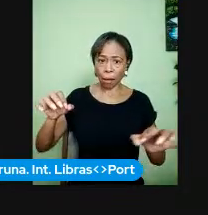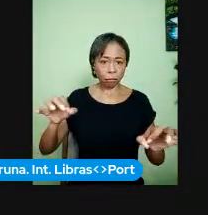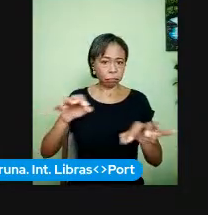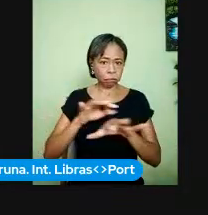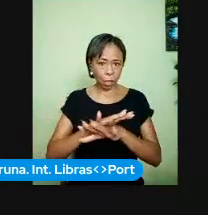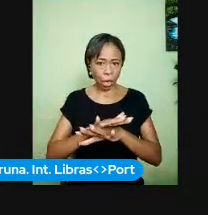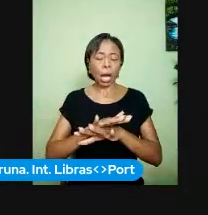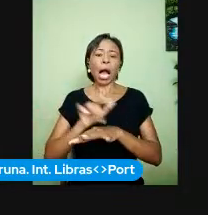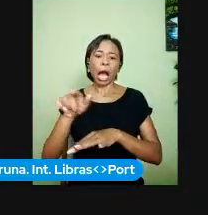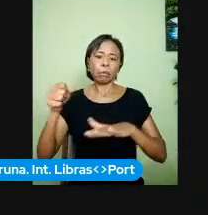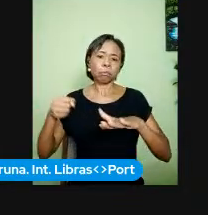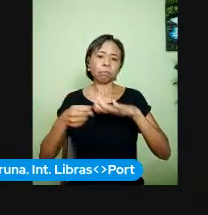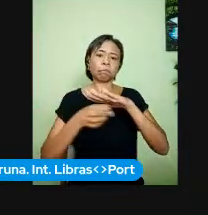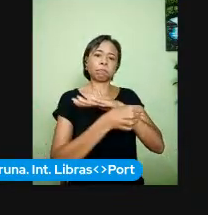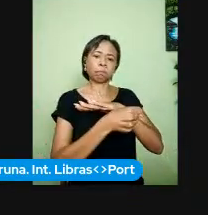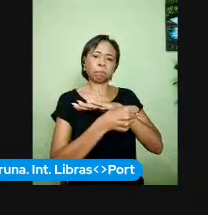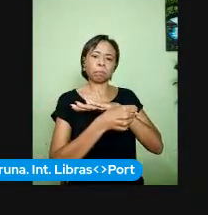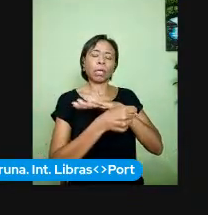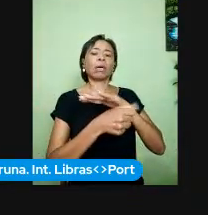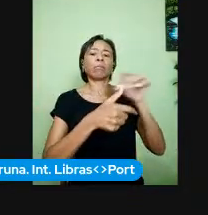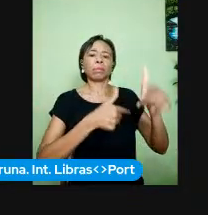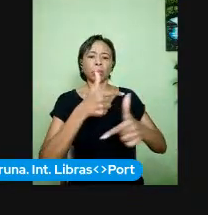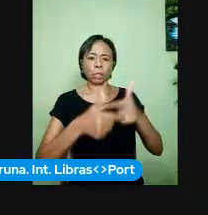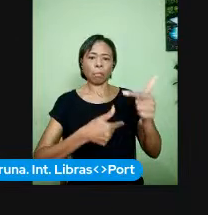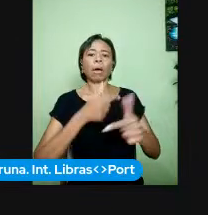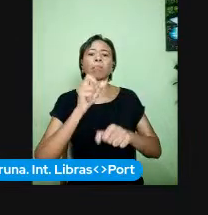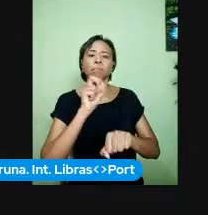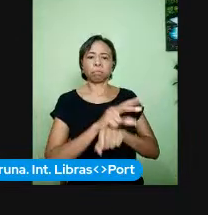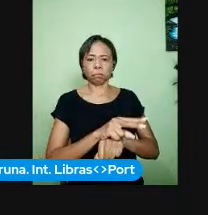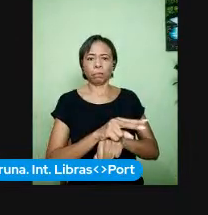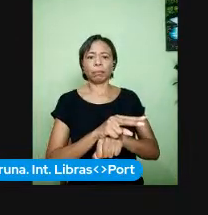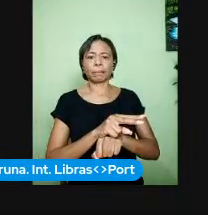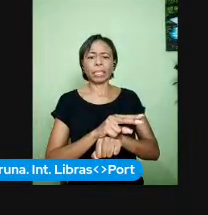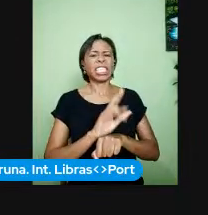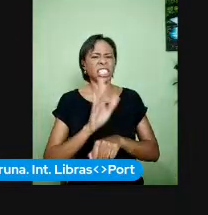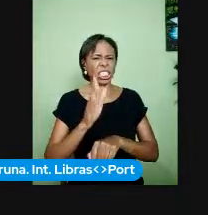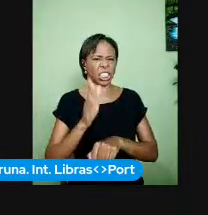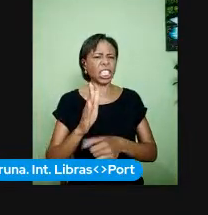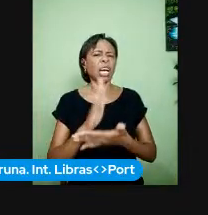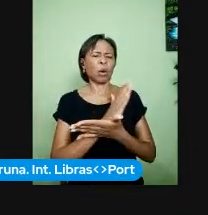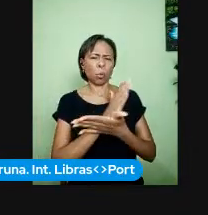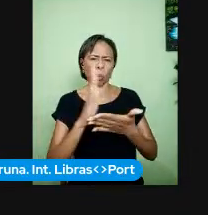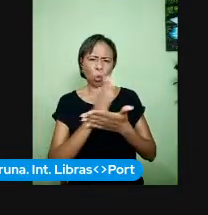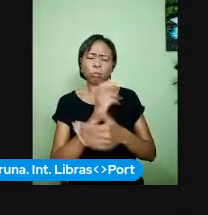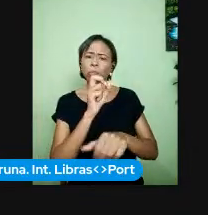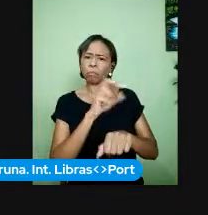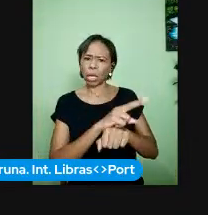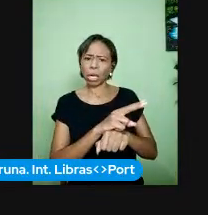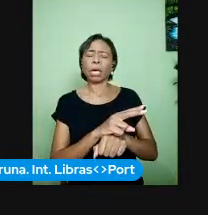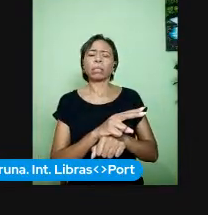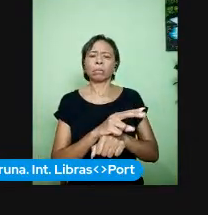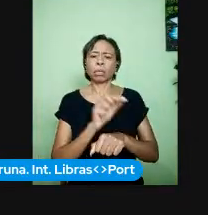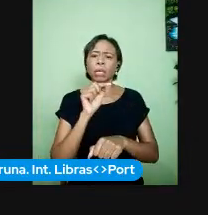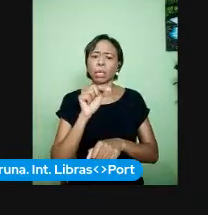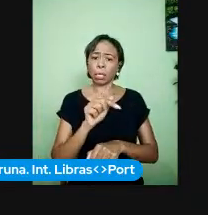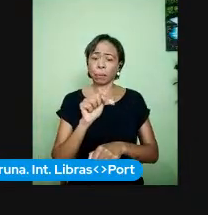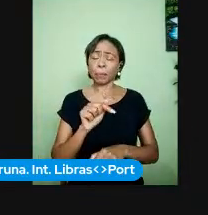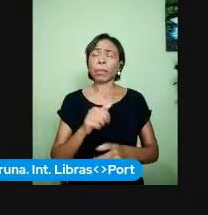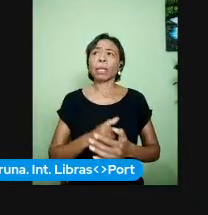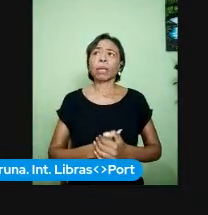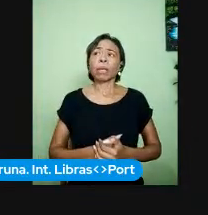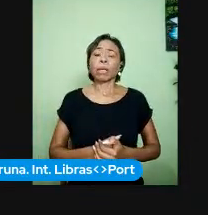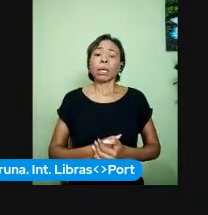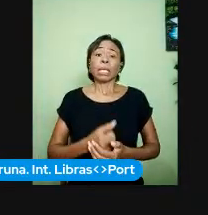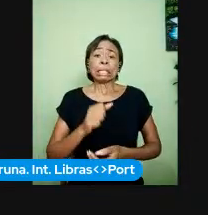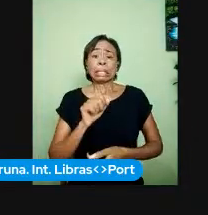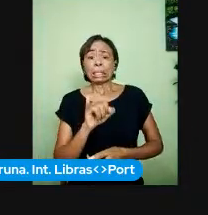de trabalho. Já temos algumas contratações feitas, mesmo que ele não cumpriu a frente de trabalho, a gente